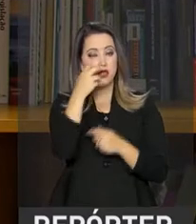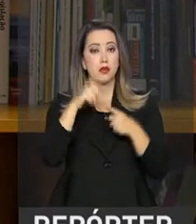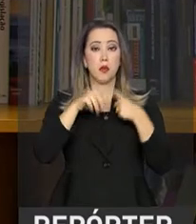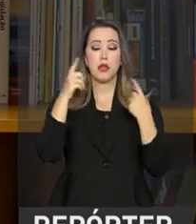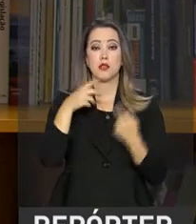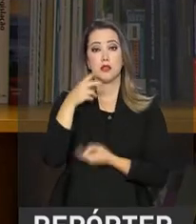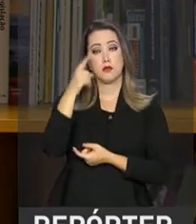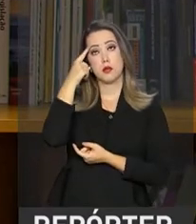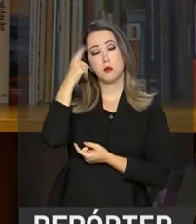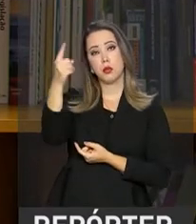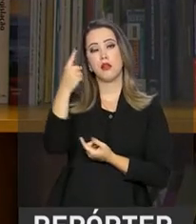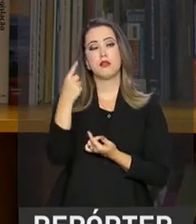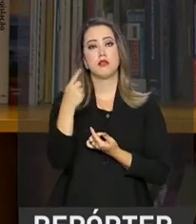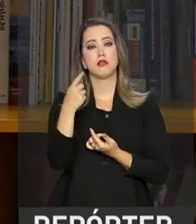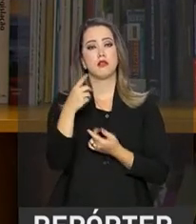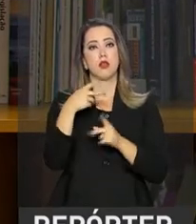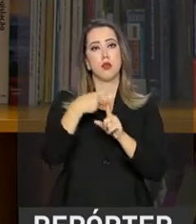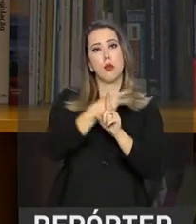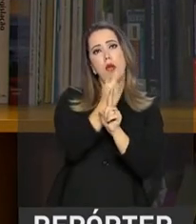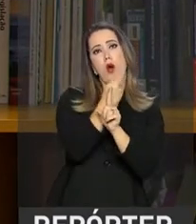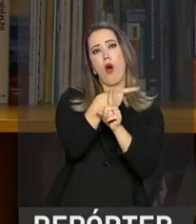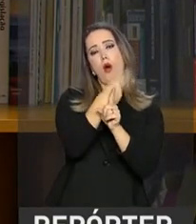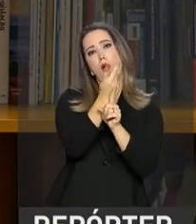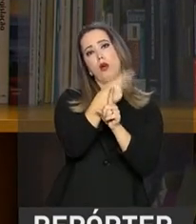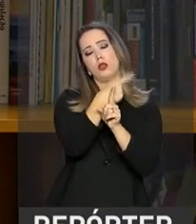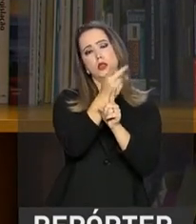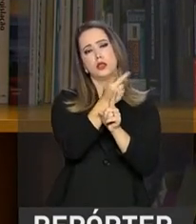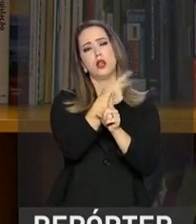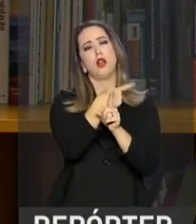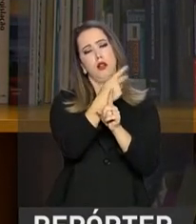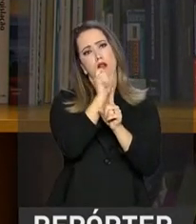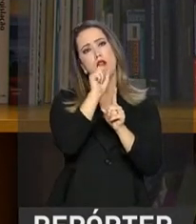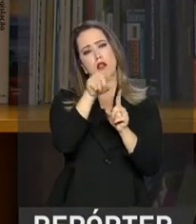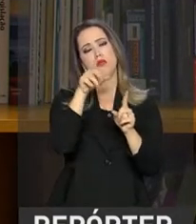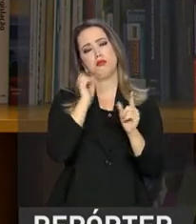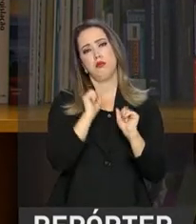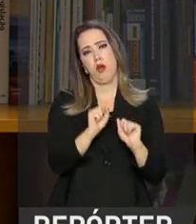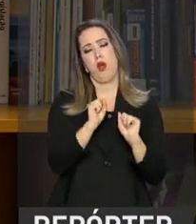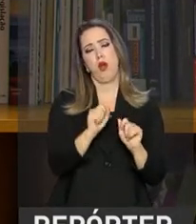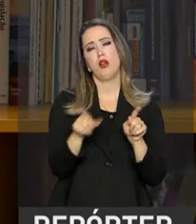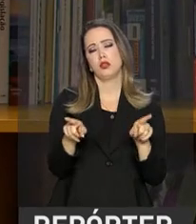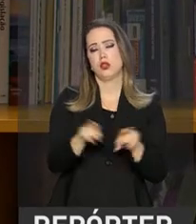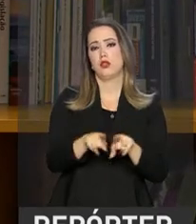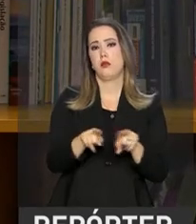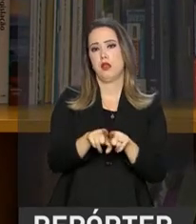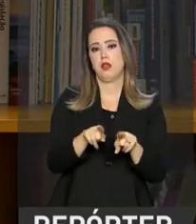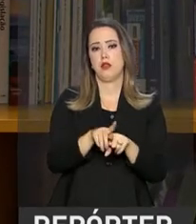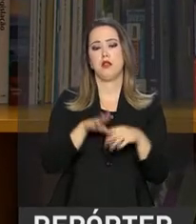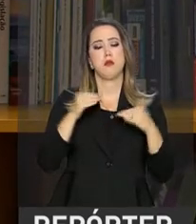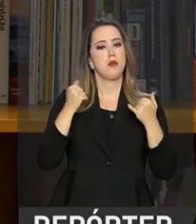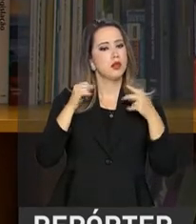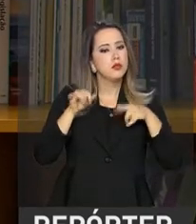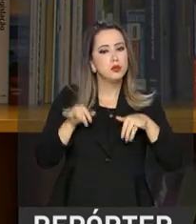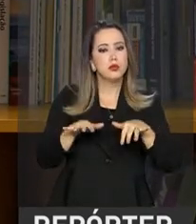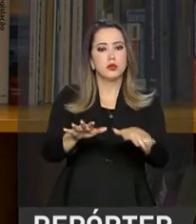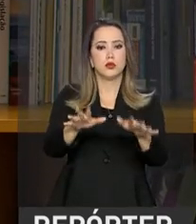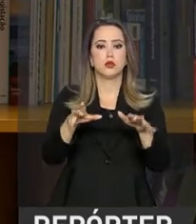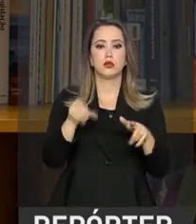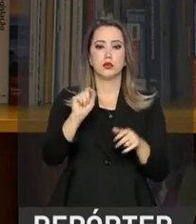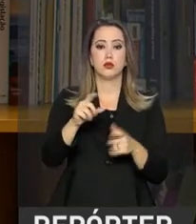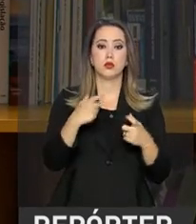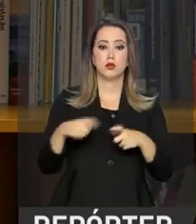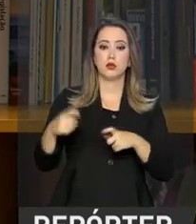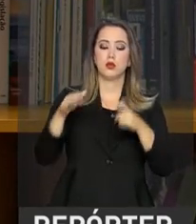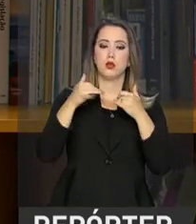pensa numa é olha que também pode ser ela talvez hoje está a tecnologia mais difundido e mais assimilados pra